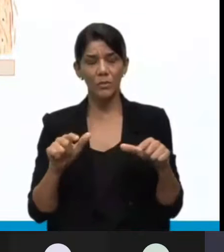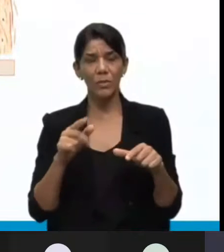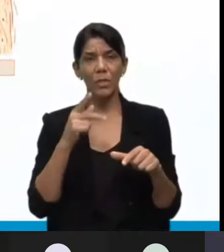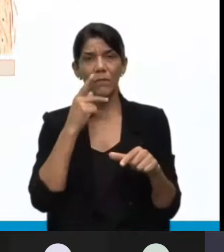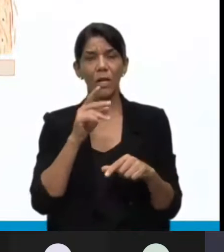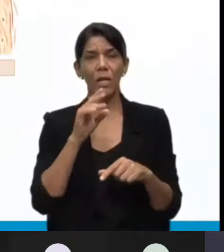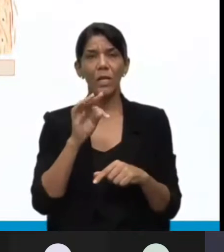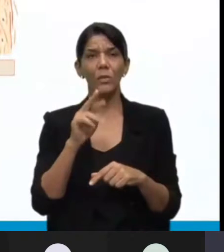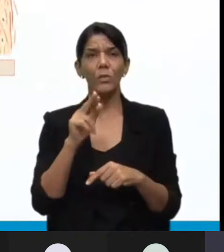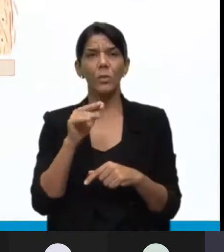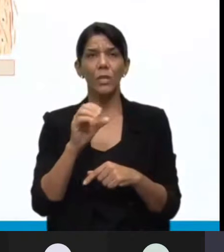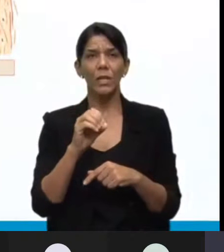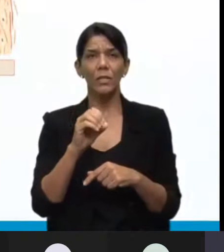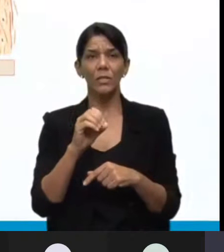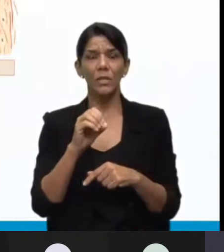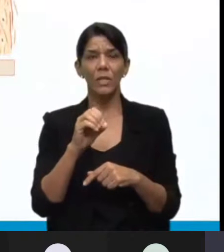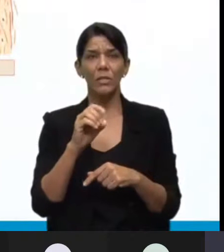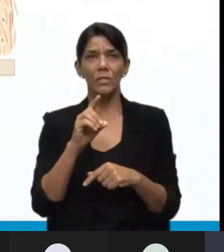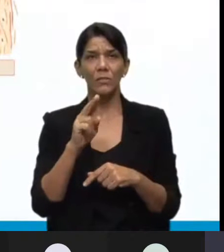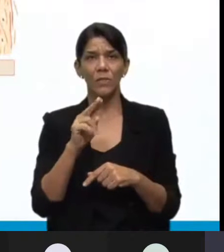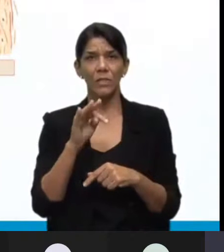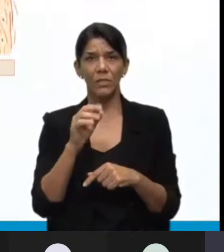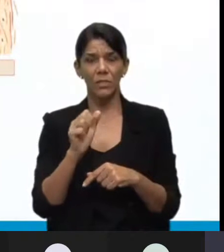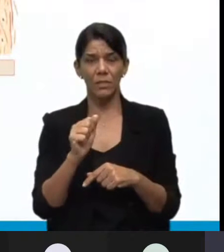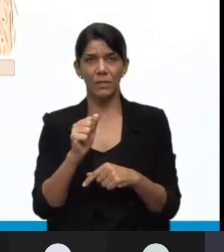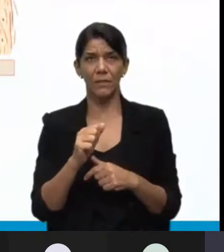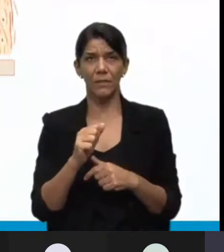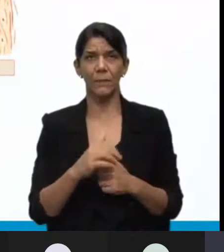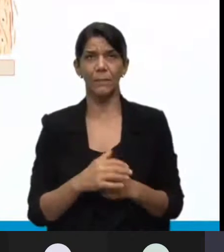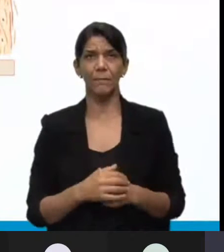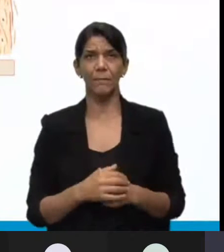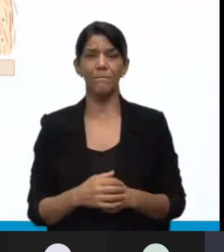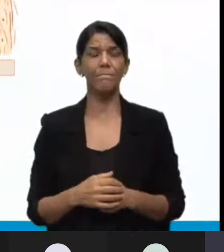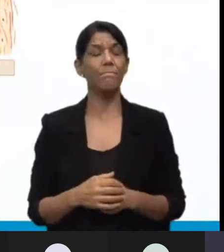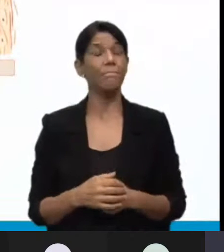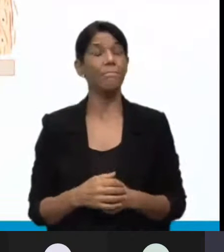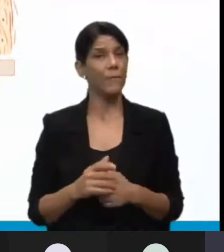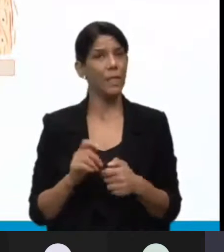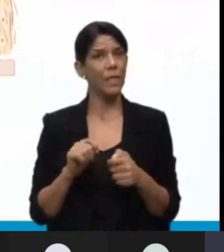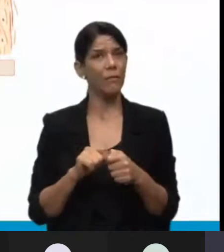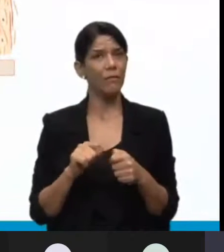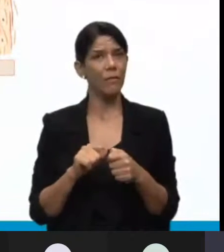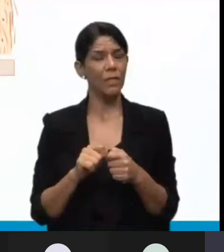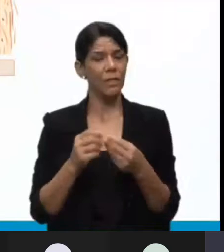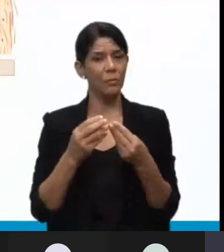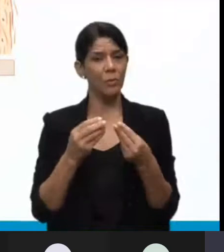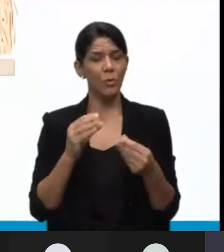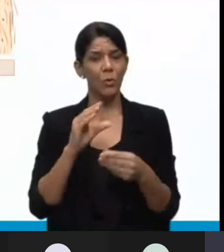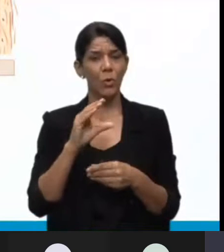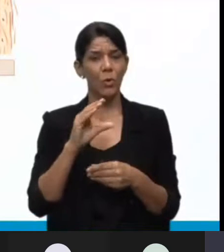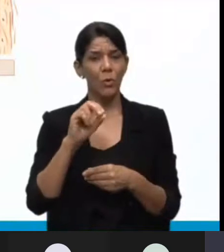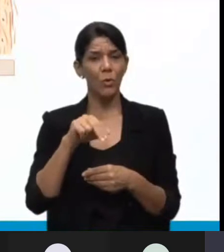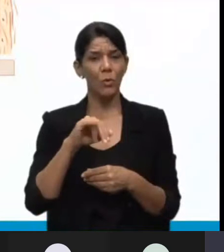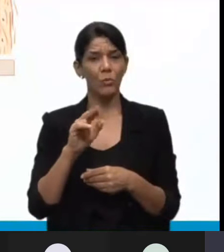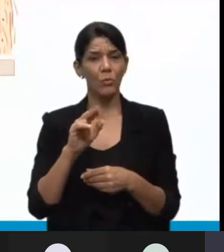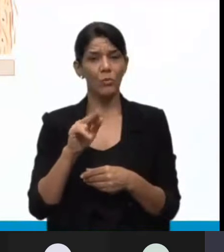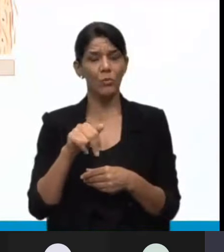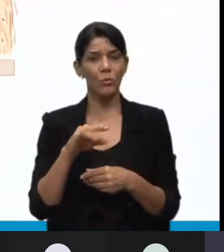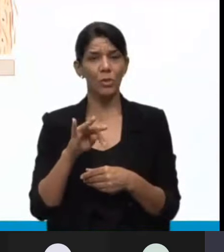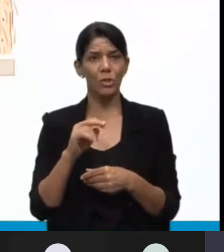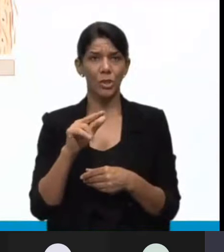chamamos de túnica adventícia ou camada adventícia, que é formada aí por tecido